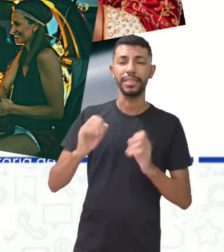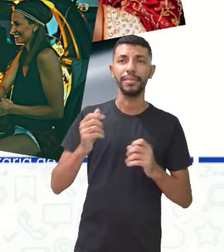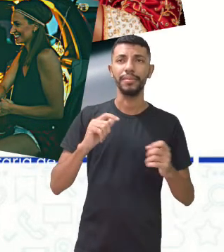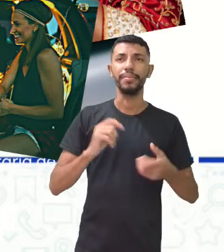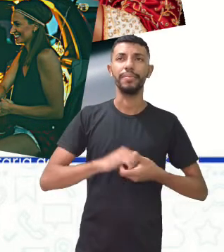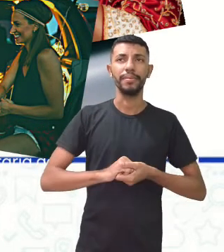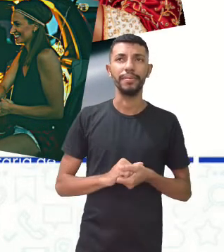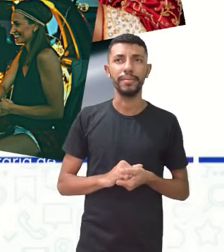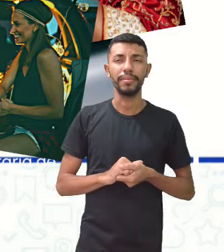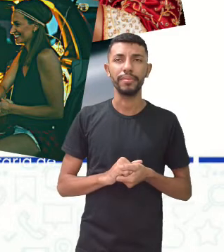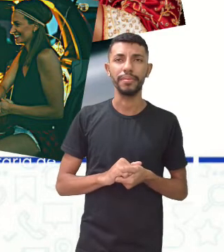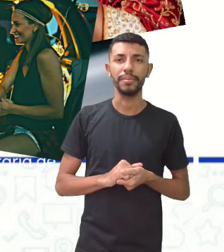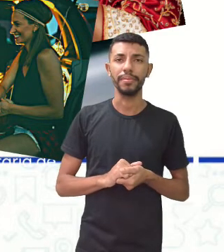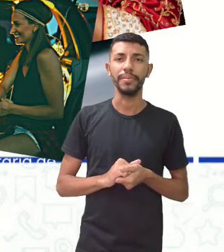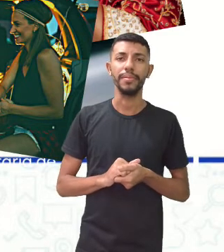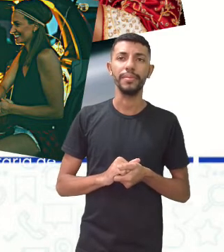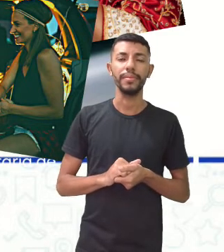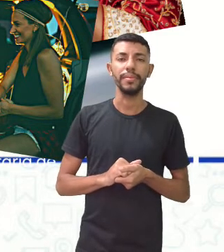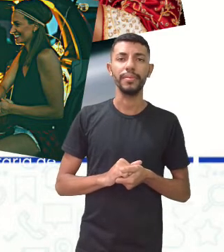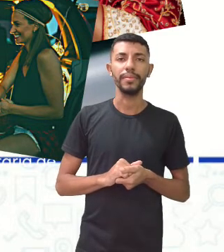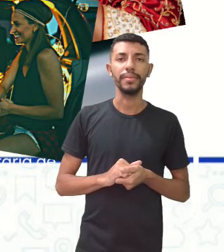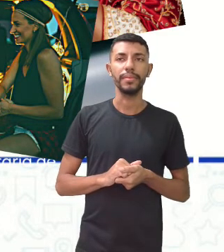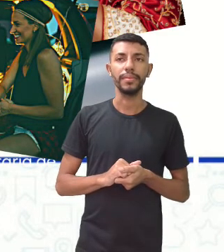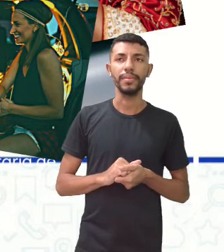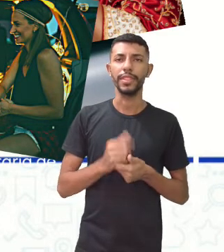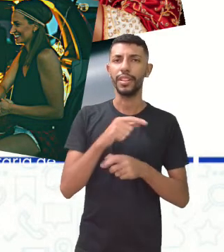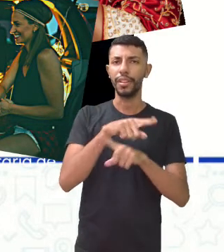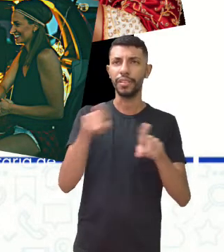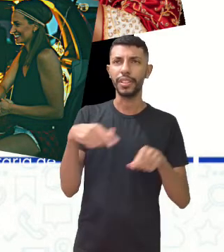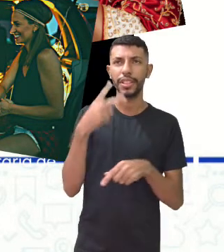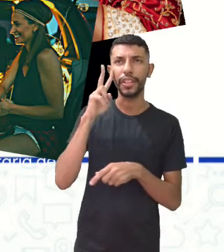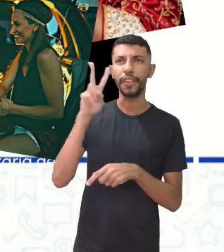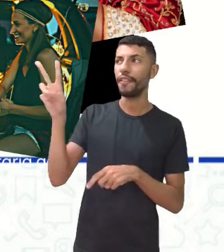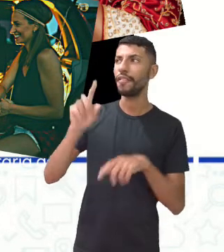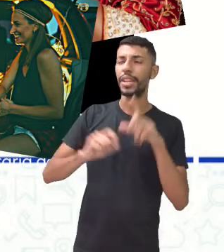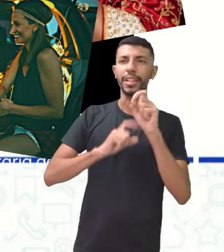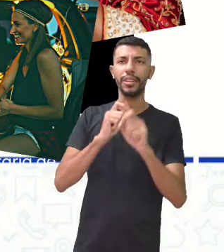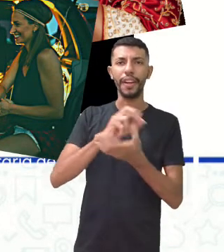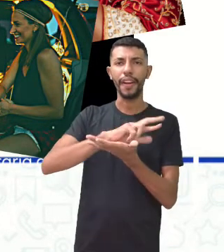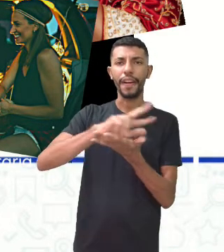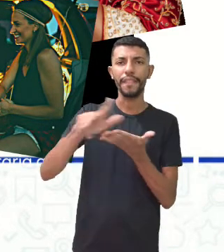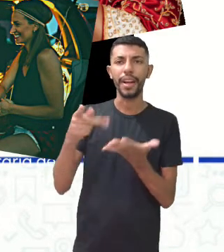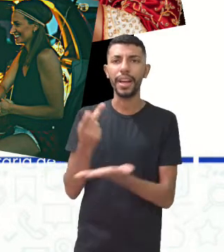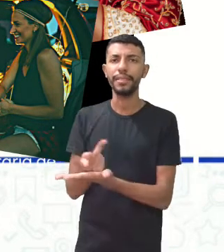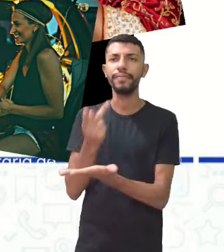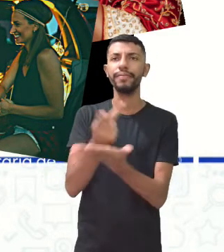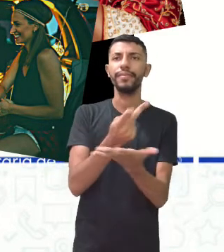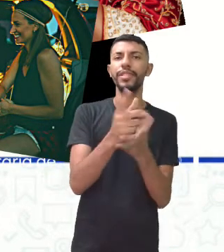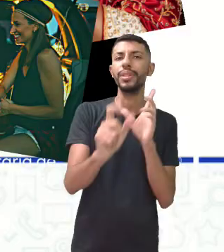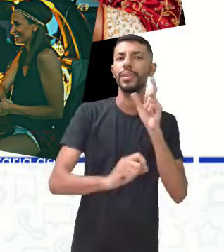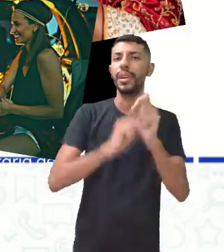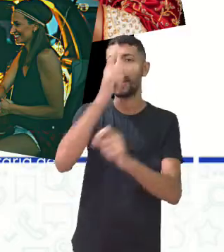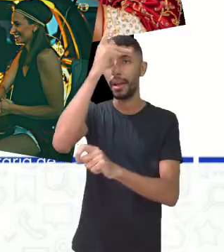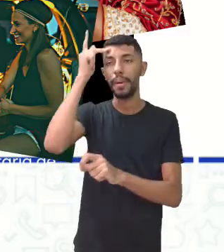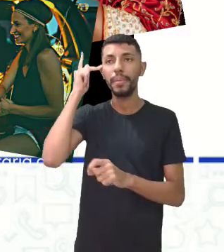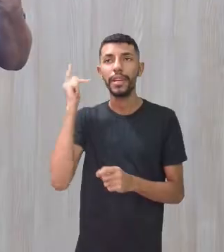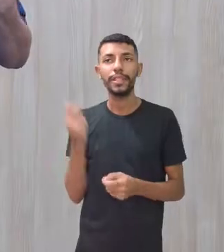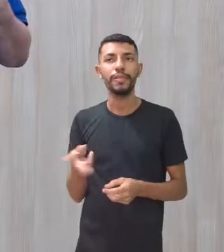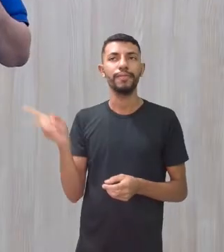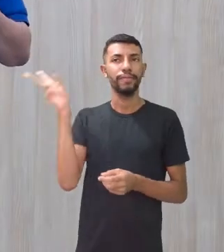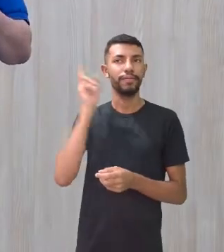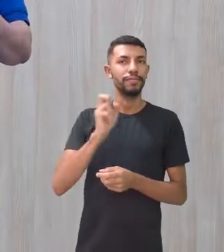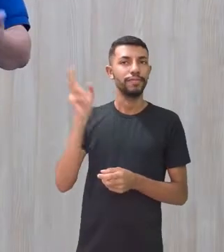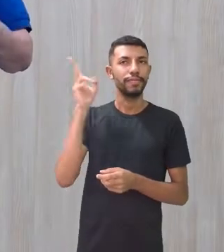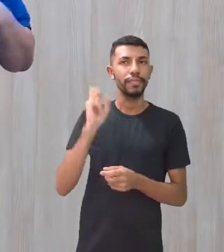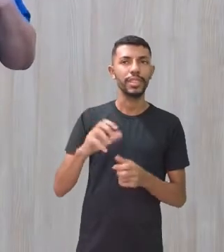sintonia truncada aí, né? Vocês estão vendo várias situações aí de pessoas ouvindo música,